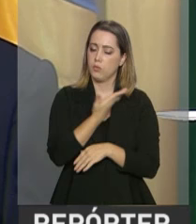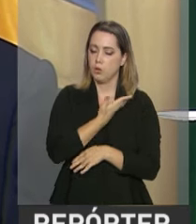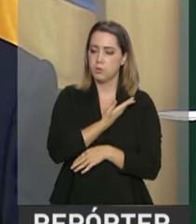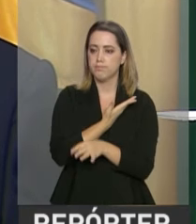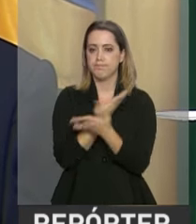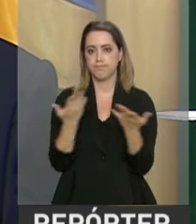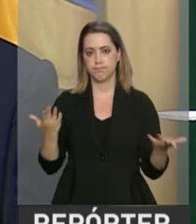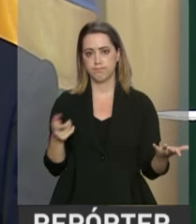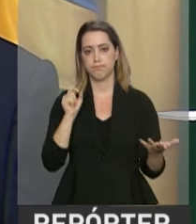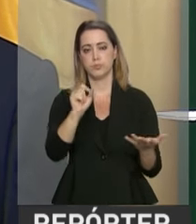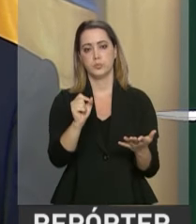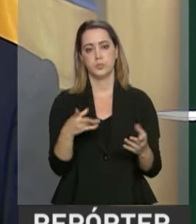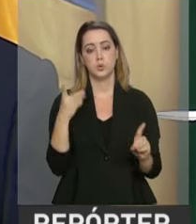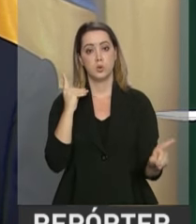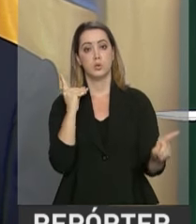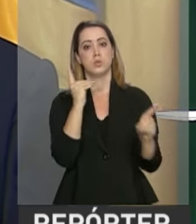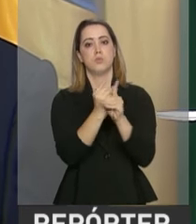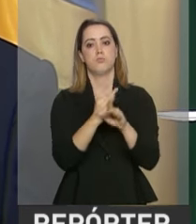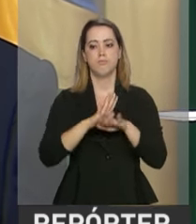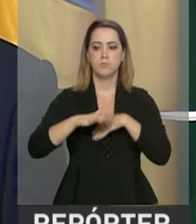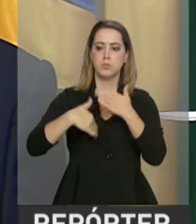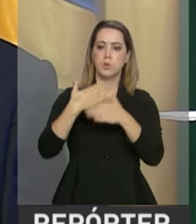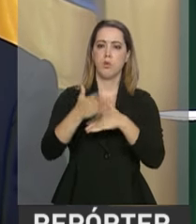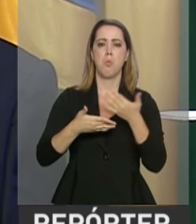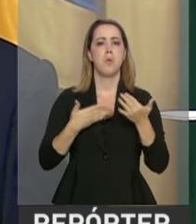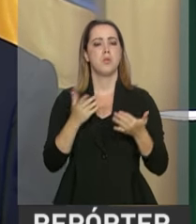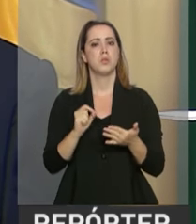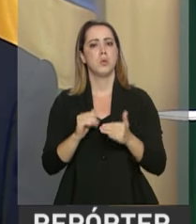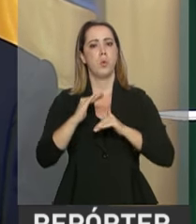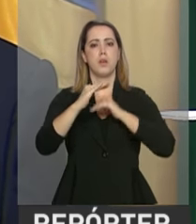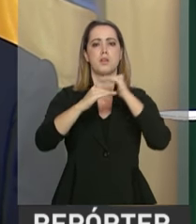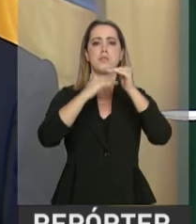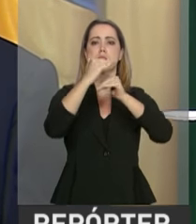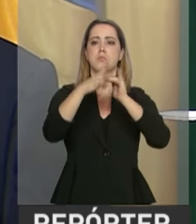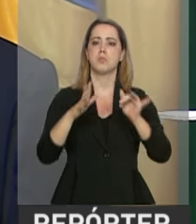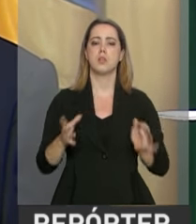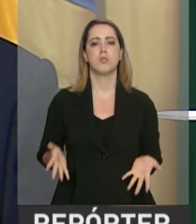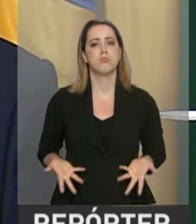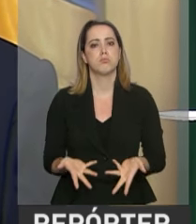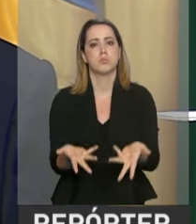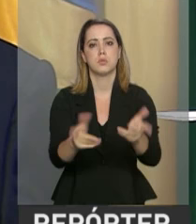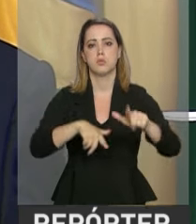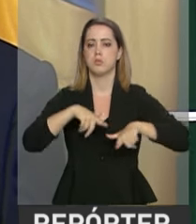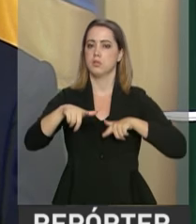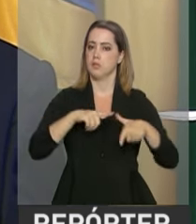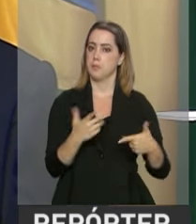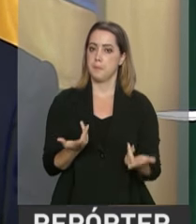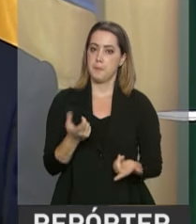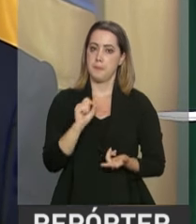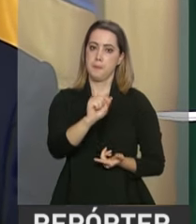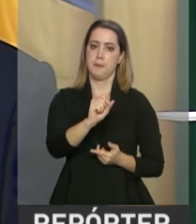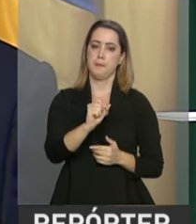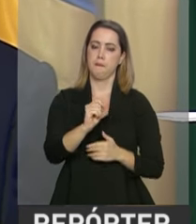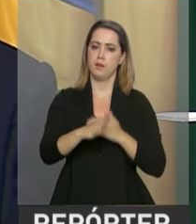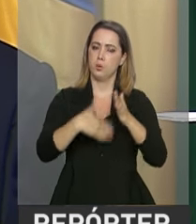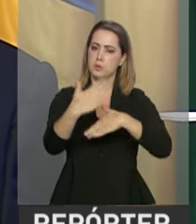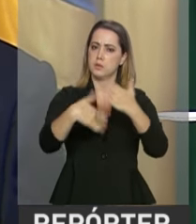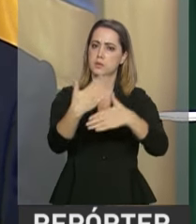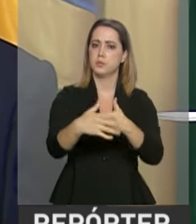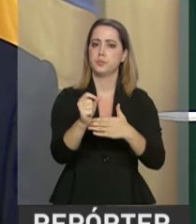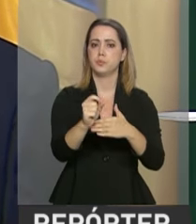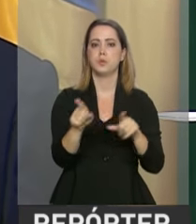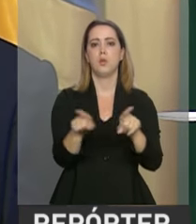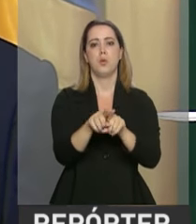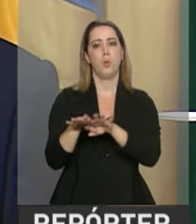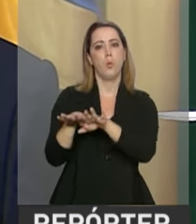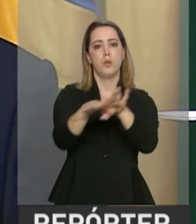amigos, que se reencontra com a prosperidade, com o crescimento, com a geração de empregos, com o desenvolvimento e